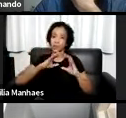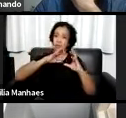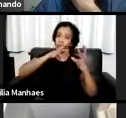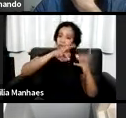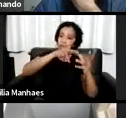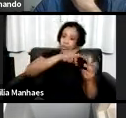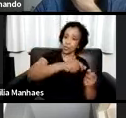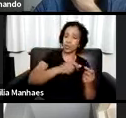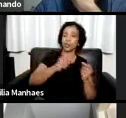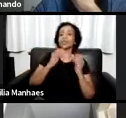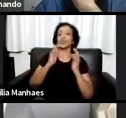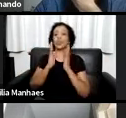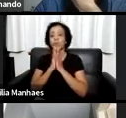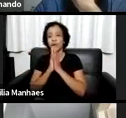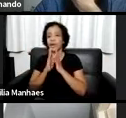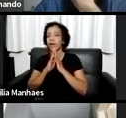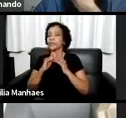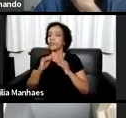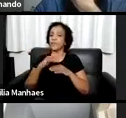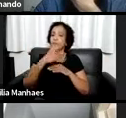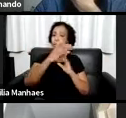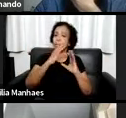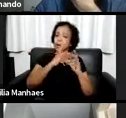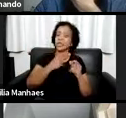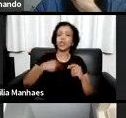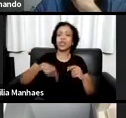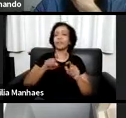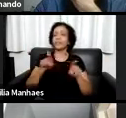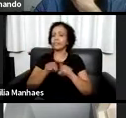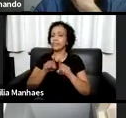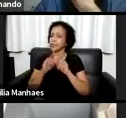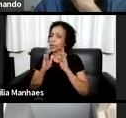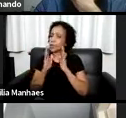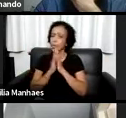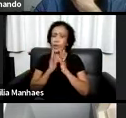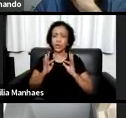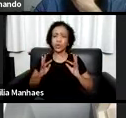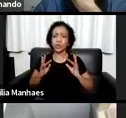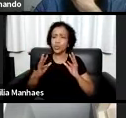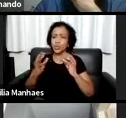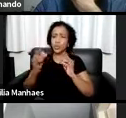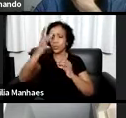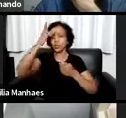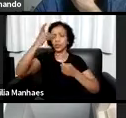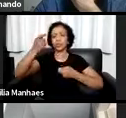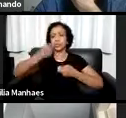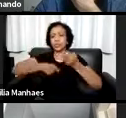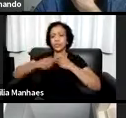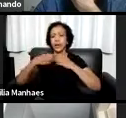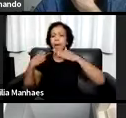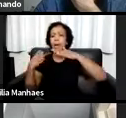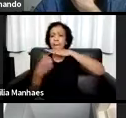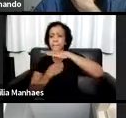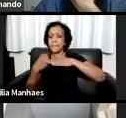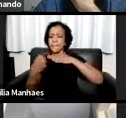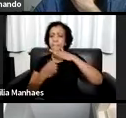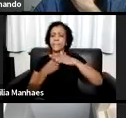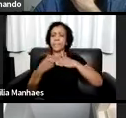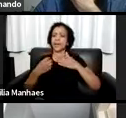e no exterior. Nós oramos também por todo o segmento empresarial, comercial e